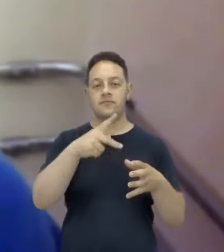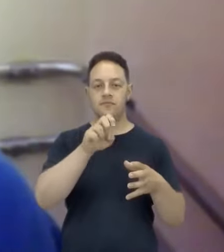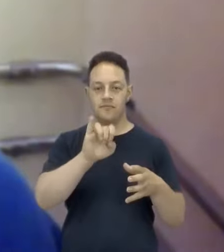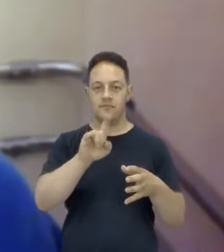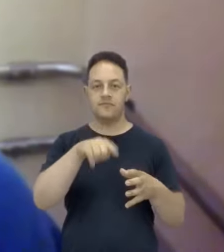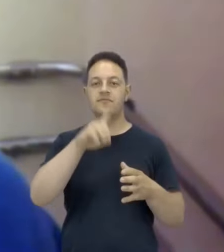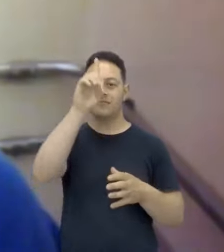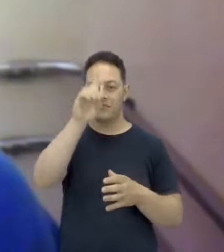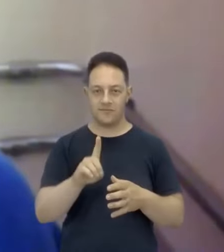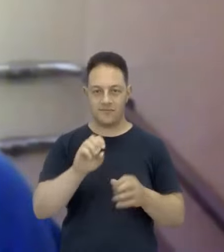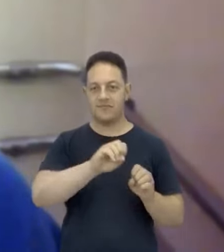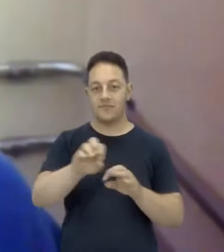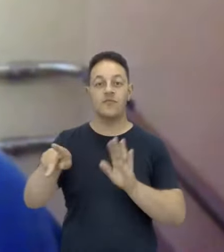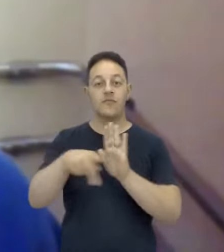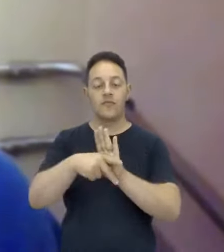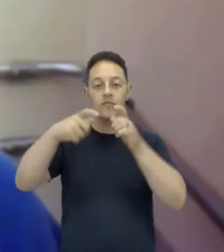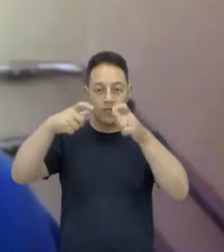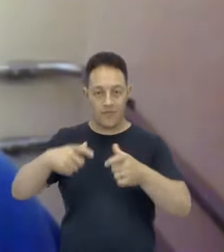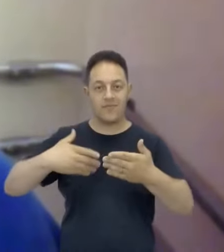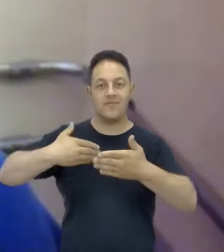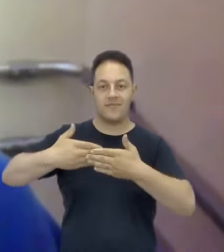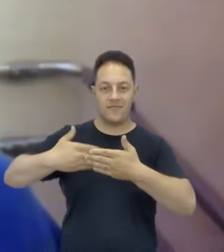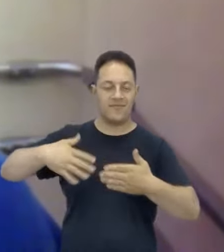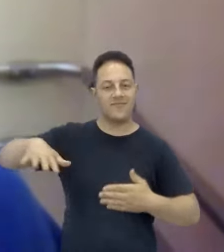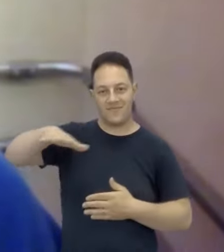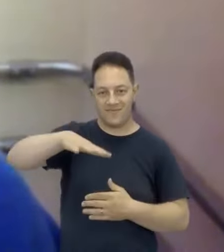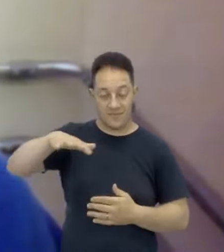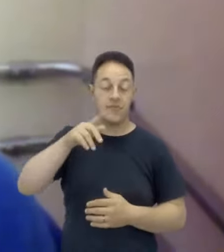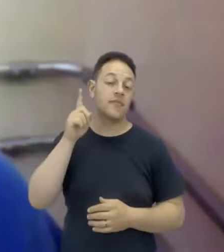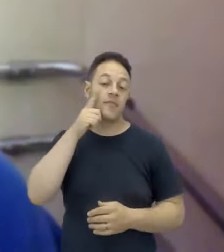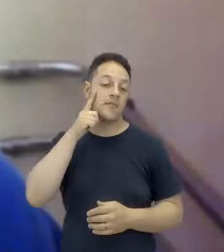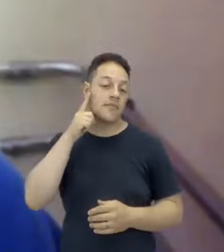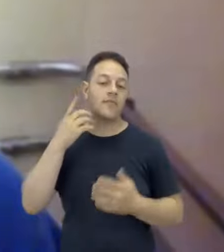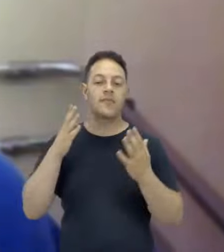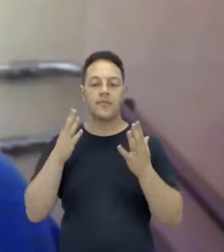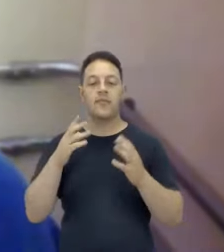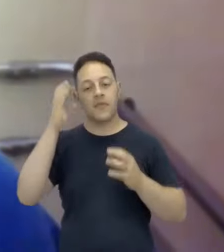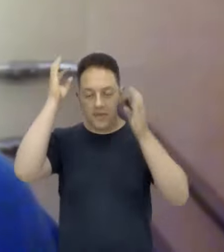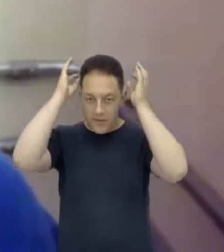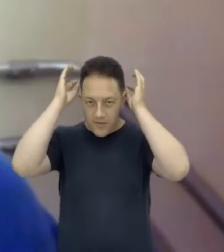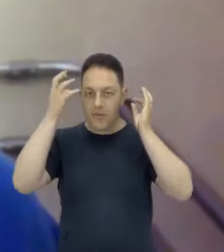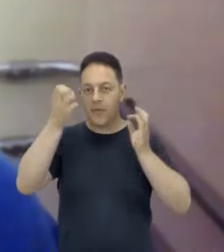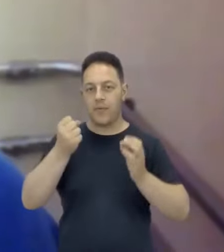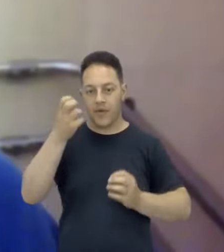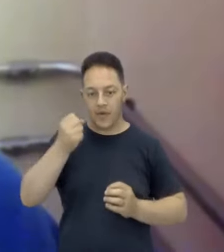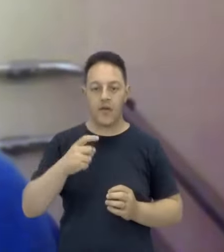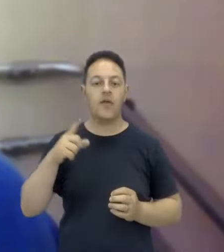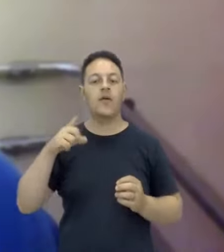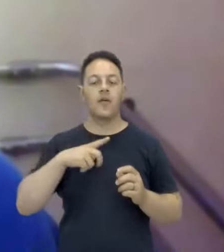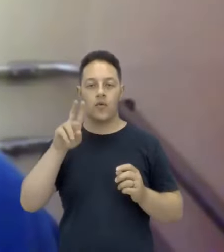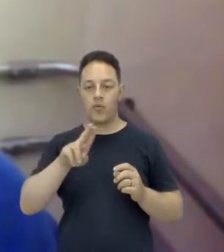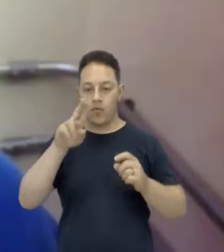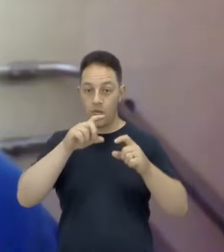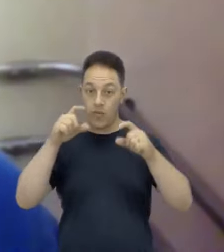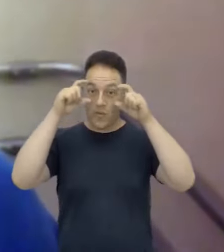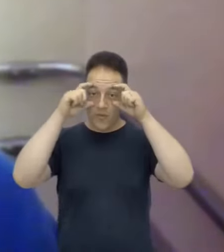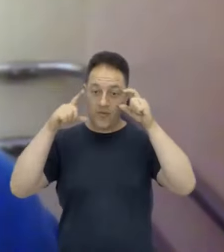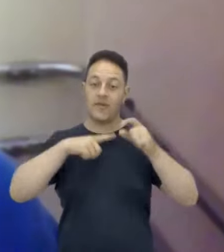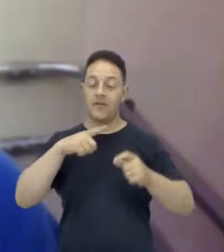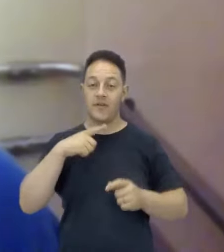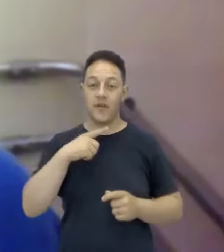de Ensino de Ribeirão Preto. Sou morena, tenho os cabelos grisalhos, uso óculos, tenho os